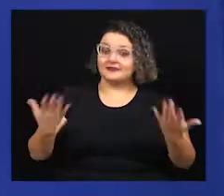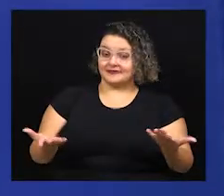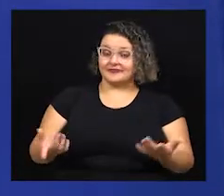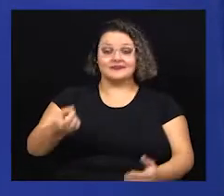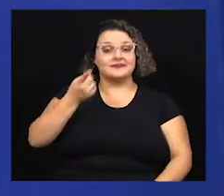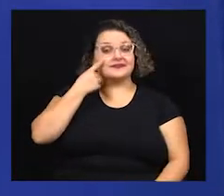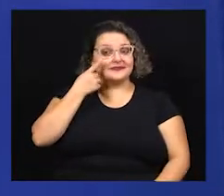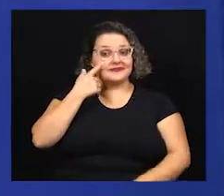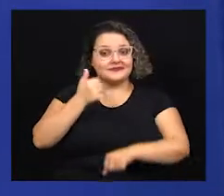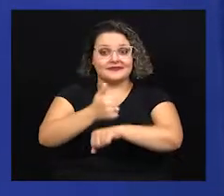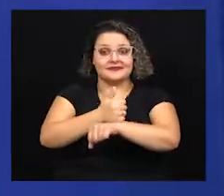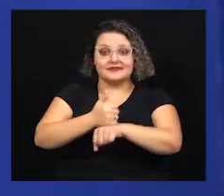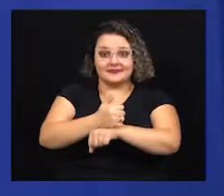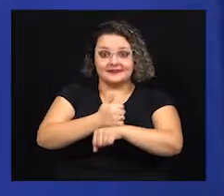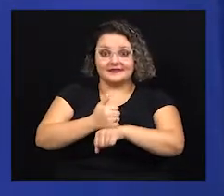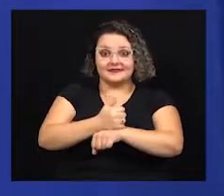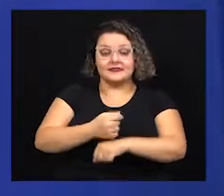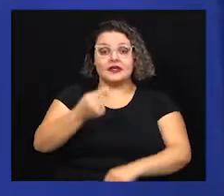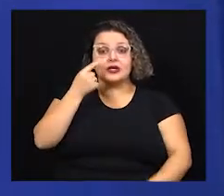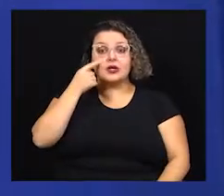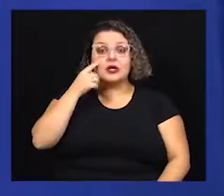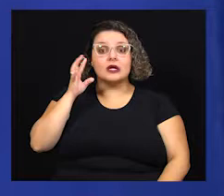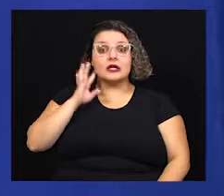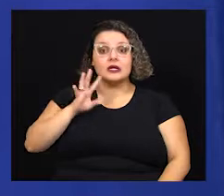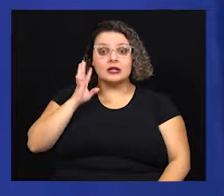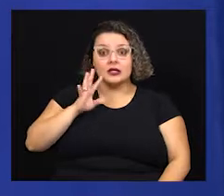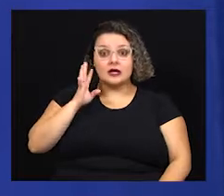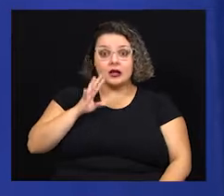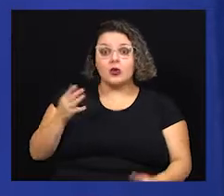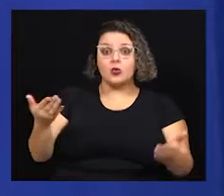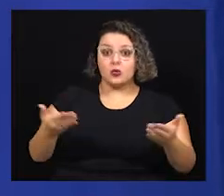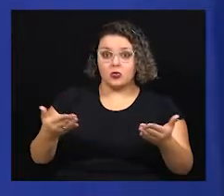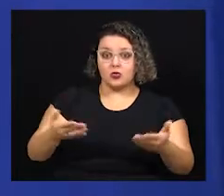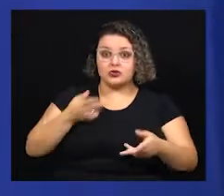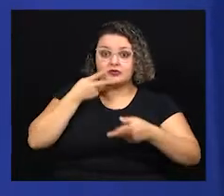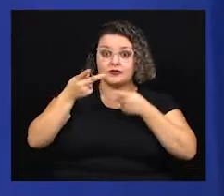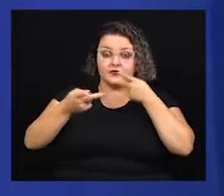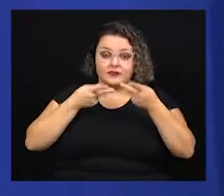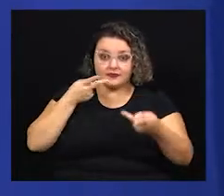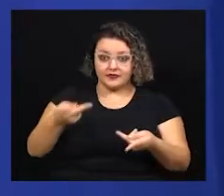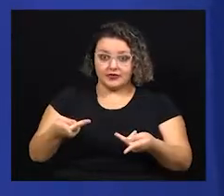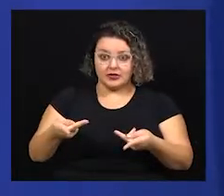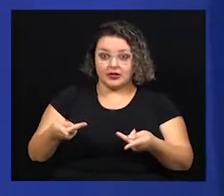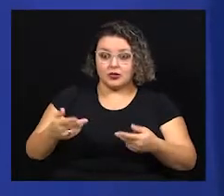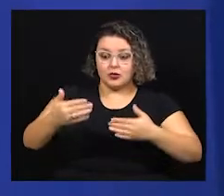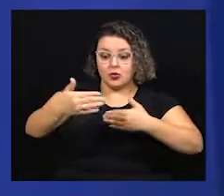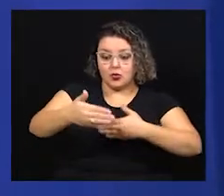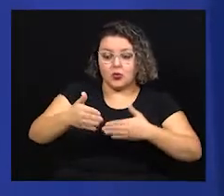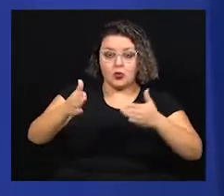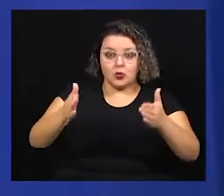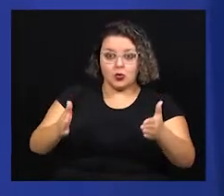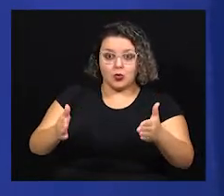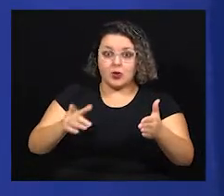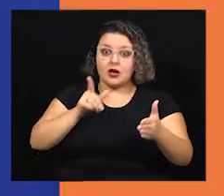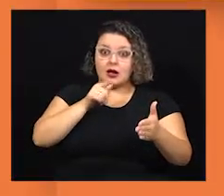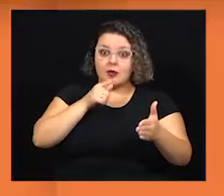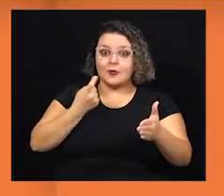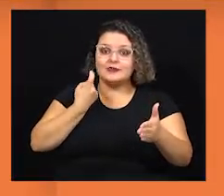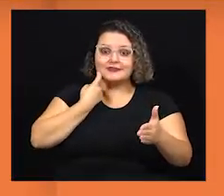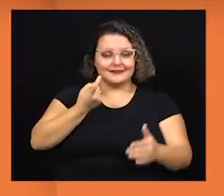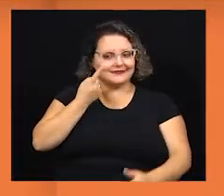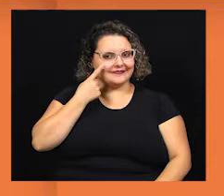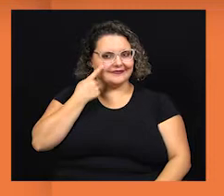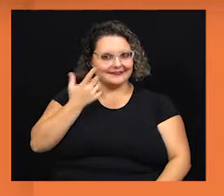quadro Se Liga na Profissão e olha só que bacana! Hoje a gente vai falar sobre aquarista, então se liga aí,